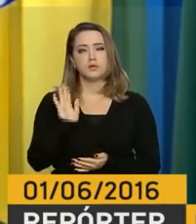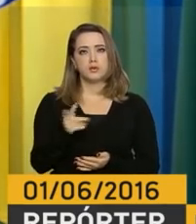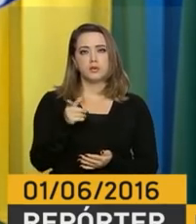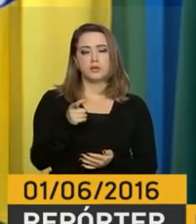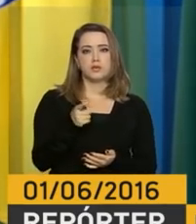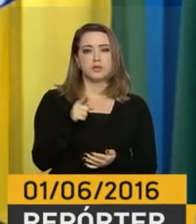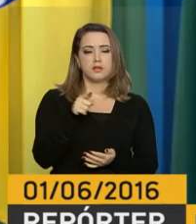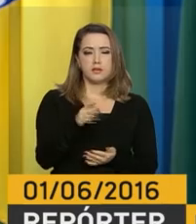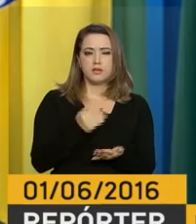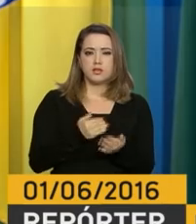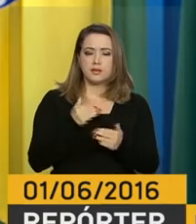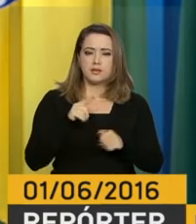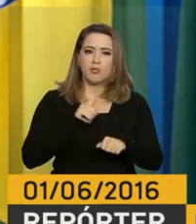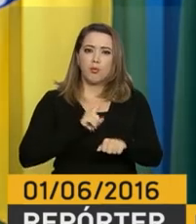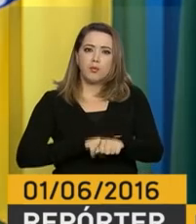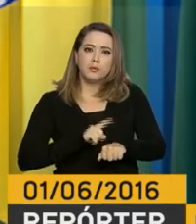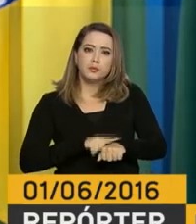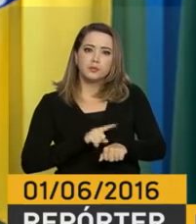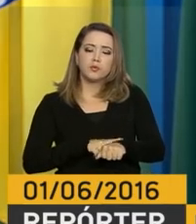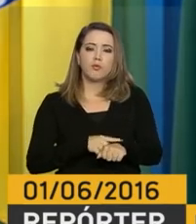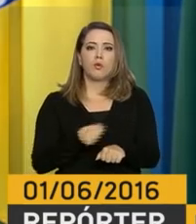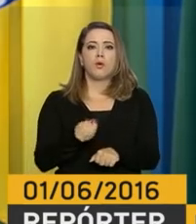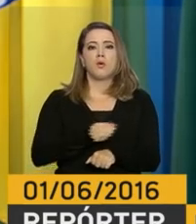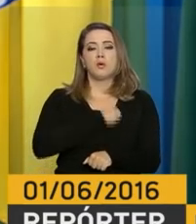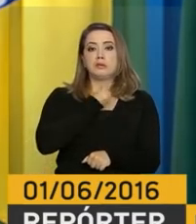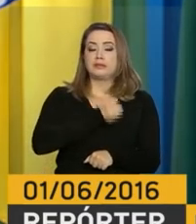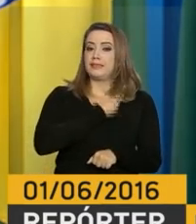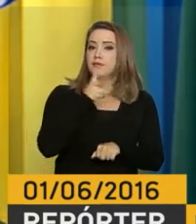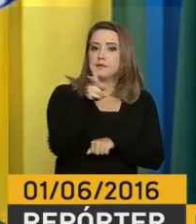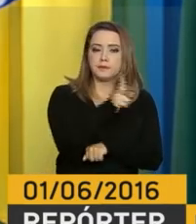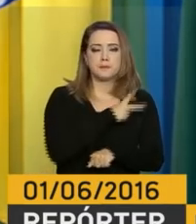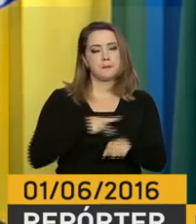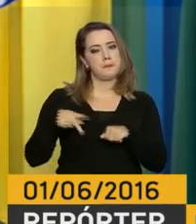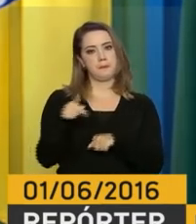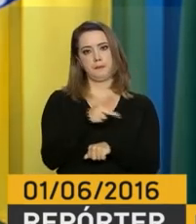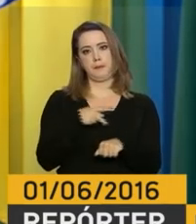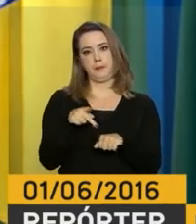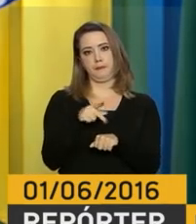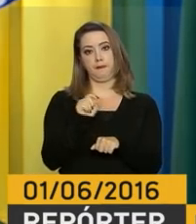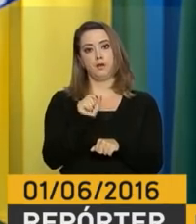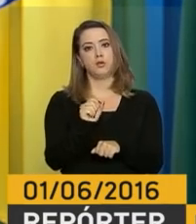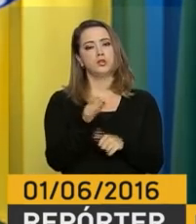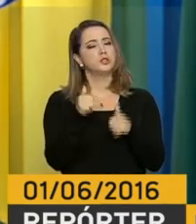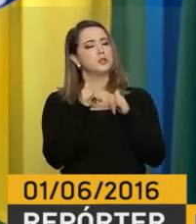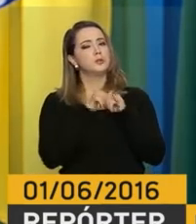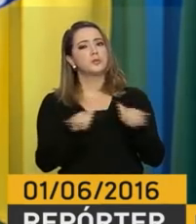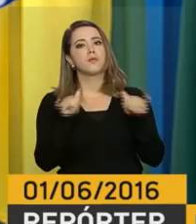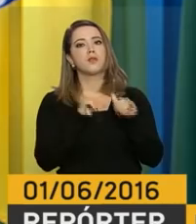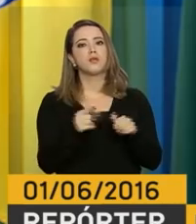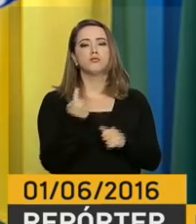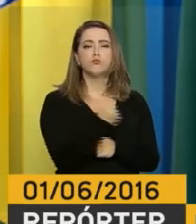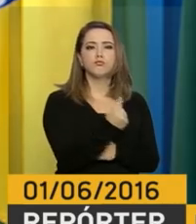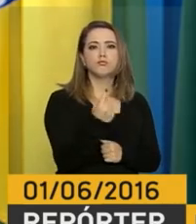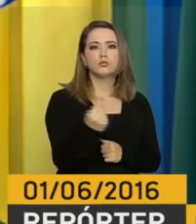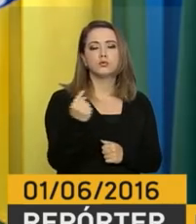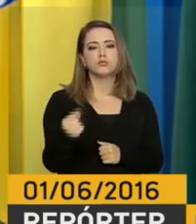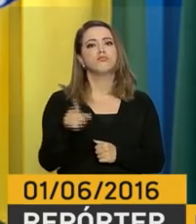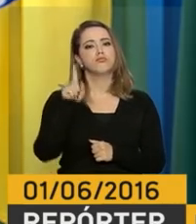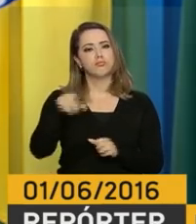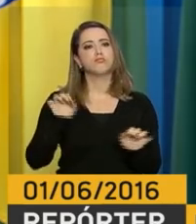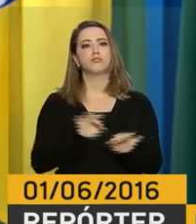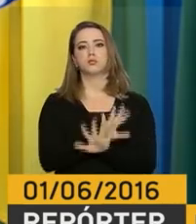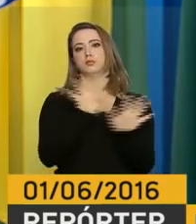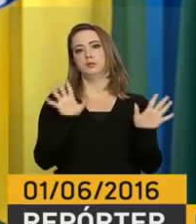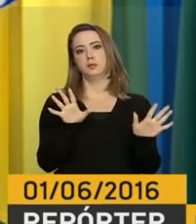decisiva da Vida nacional a mensagem que transmitia a cada um acho que ficou Clara não